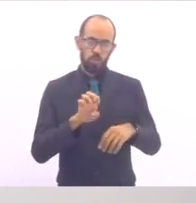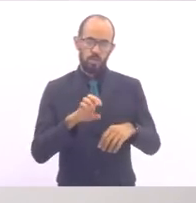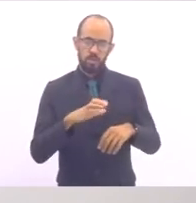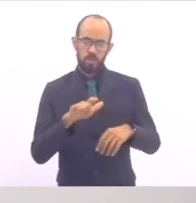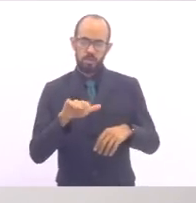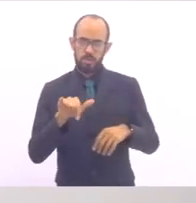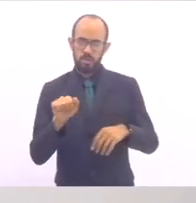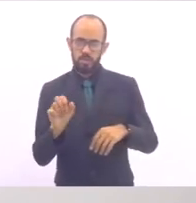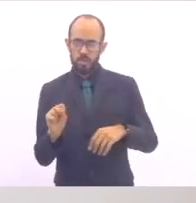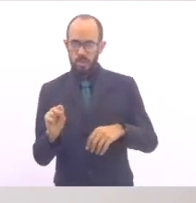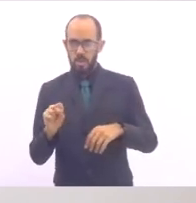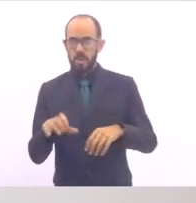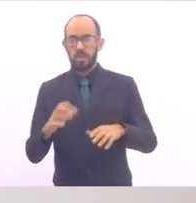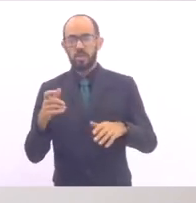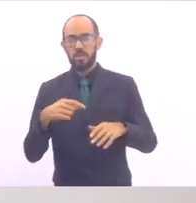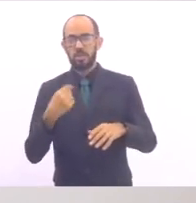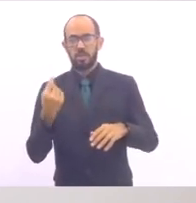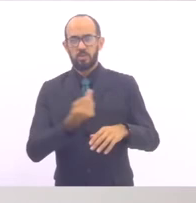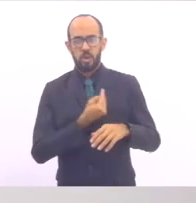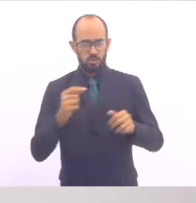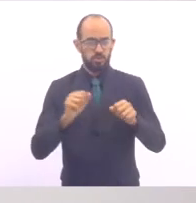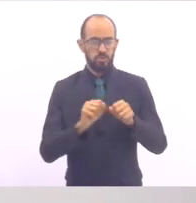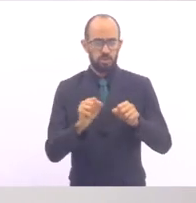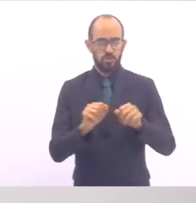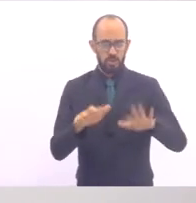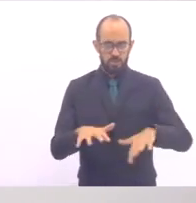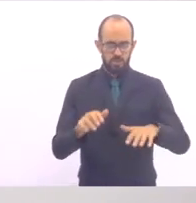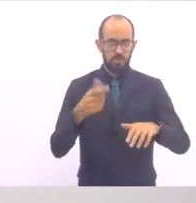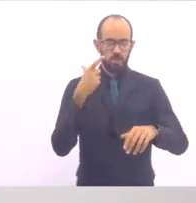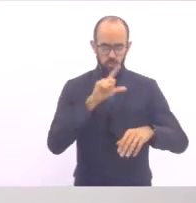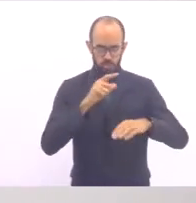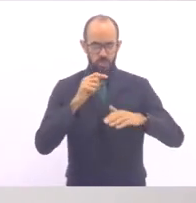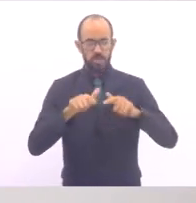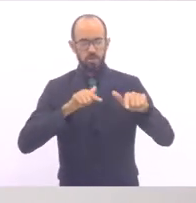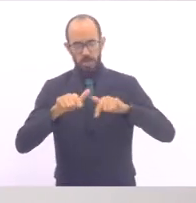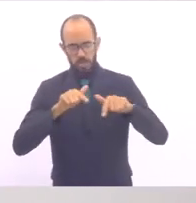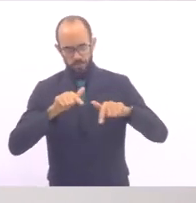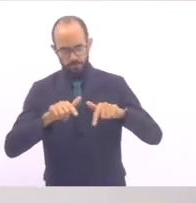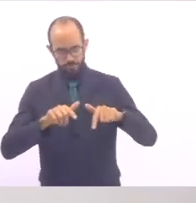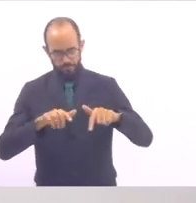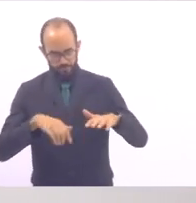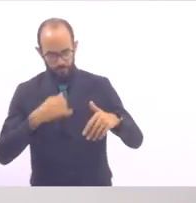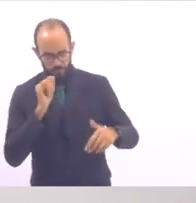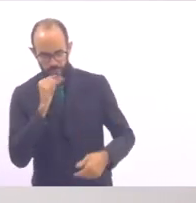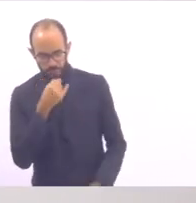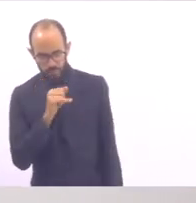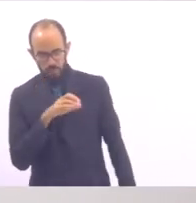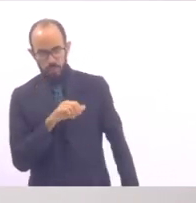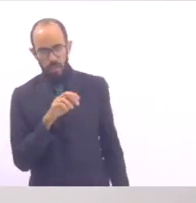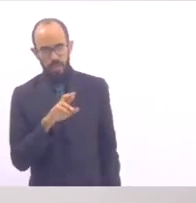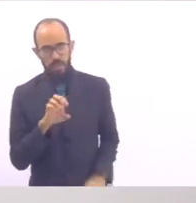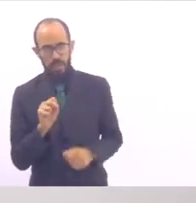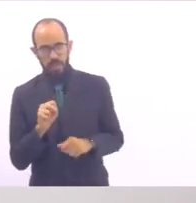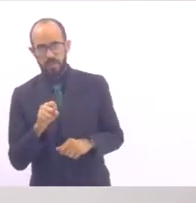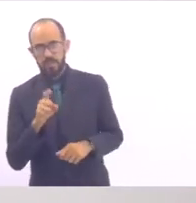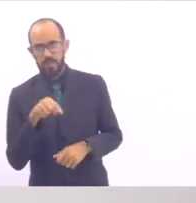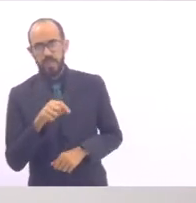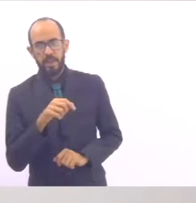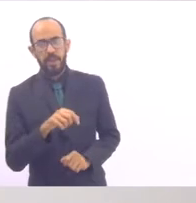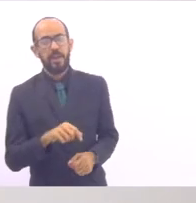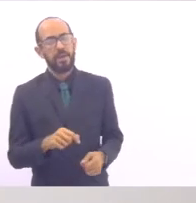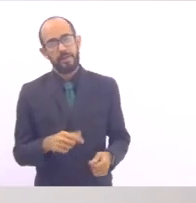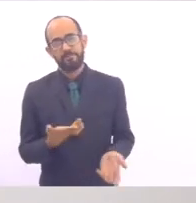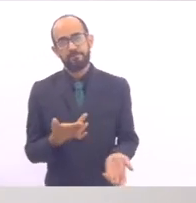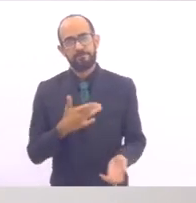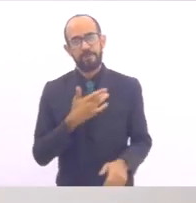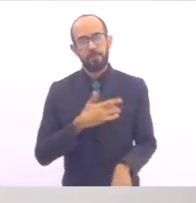mais robusto para que a gente possa atender. Então, hoje, infelizmente, o CRS... É com muita tristeza que é uma verba que a